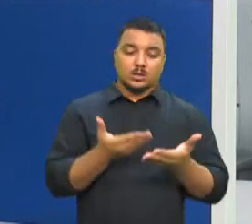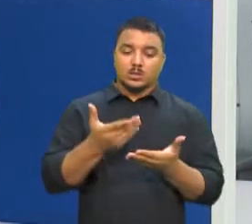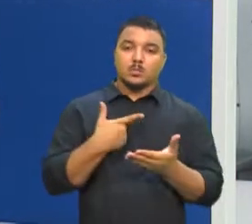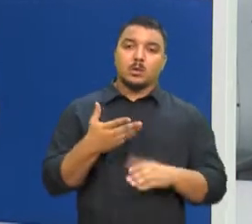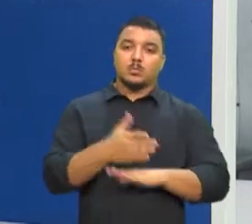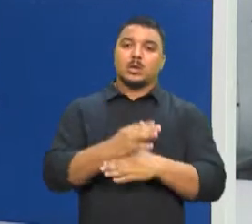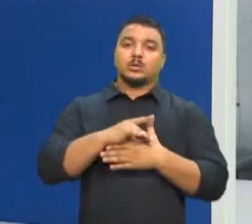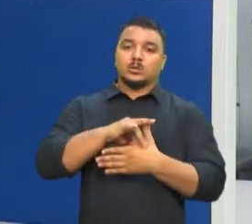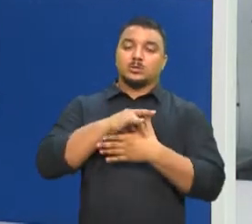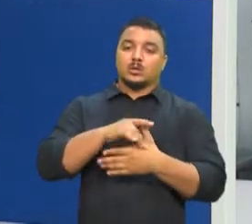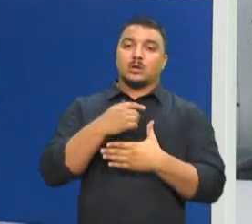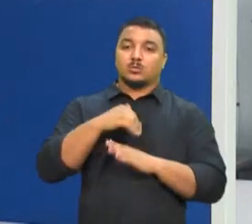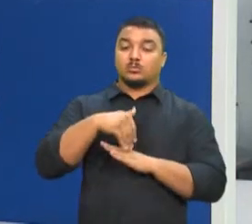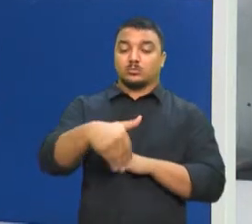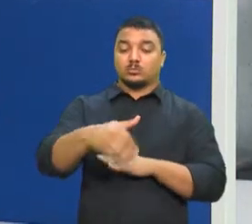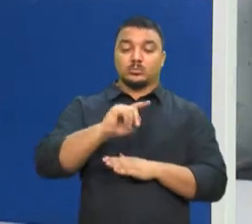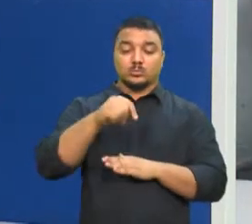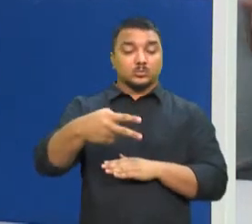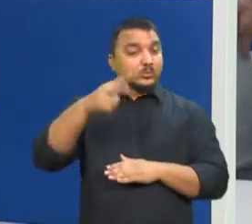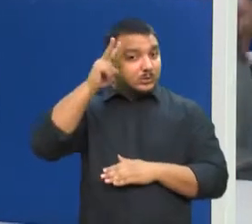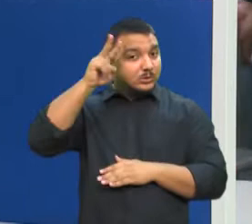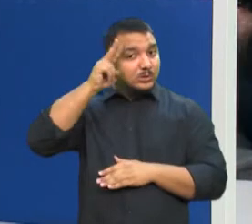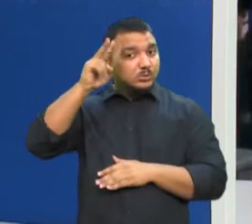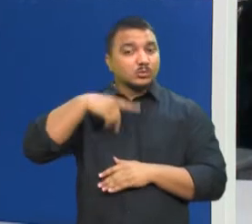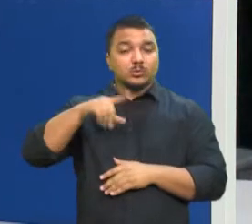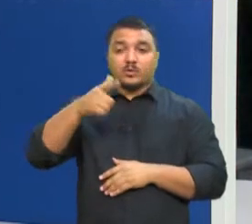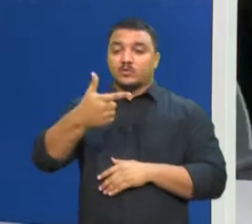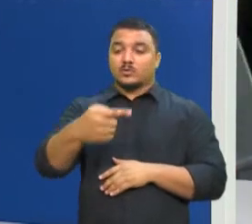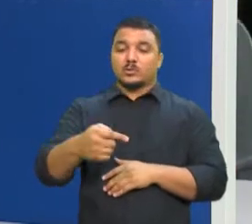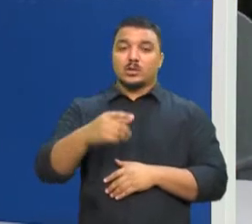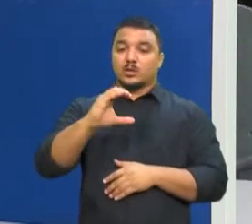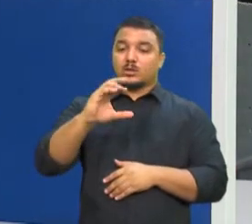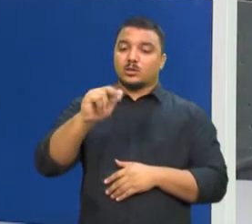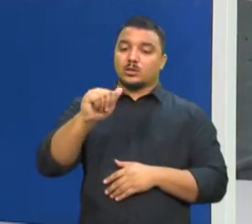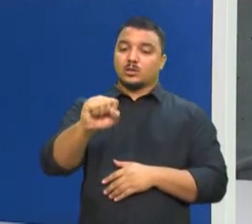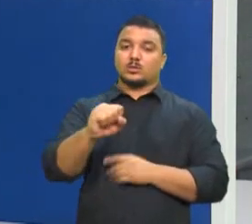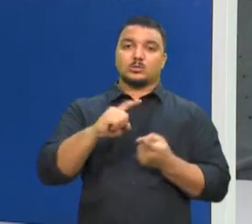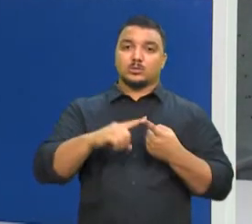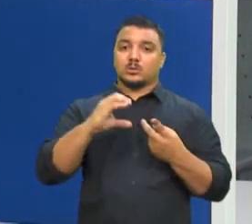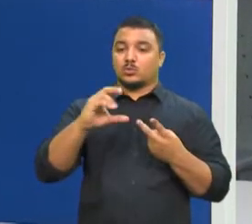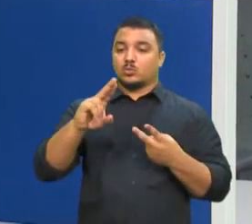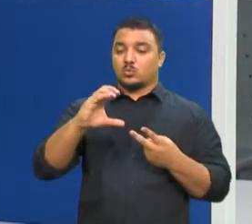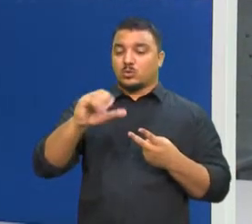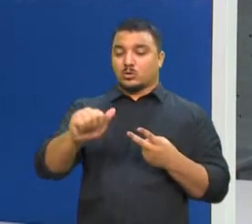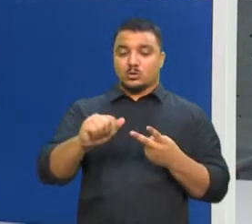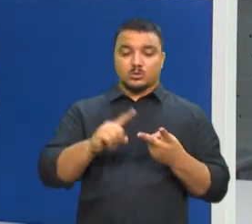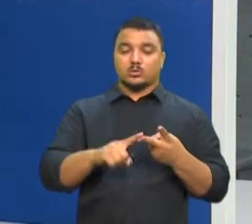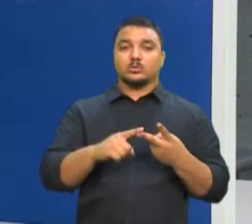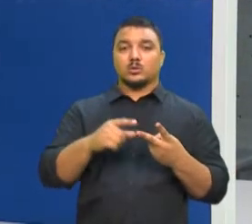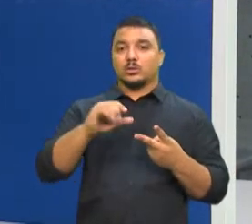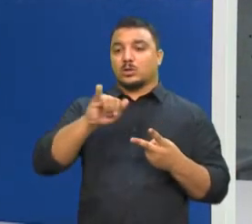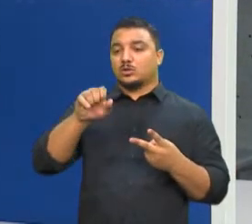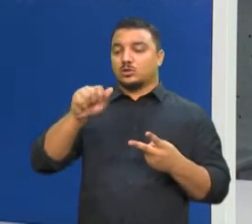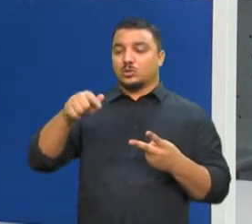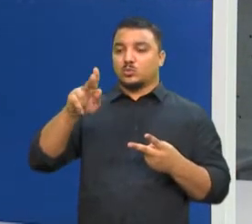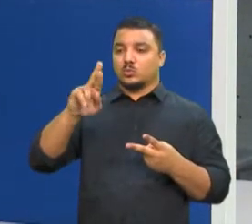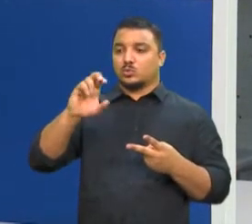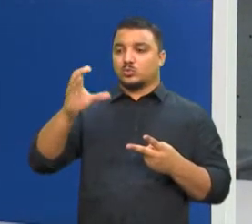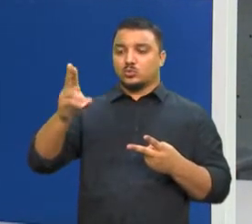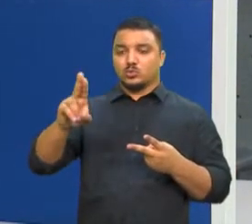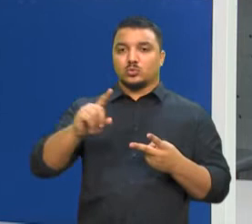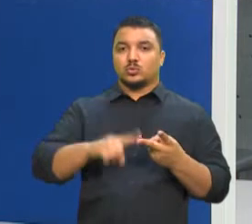a partir da próxima segunda-feira nos 27 CRAS, nos Cucas de Anguruçu e José Walter e no Centro